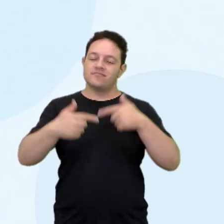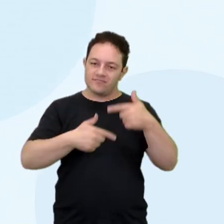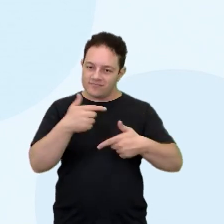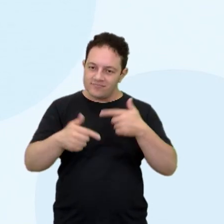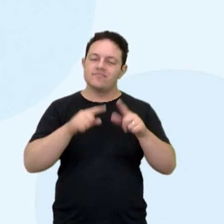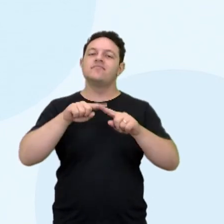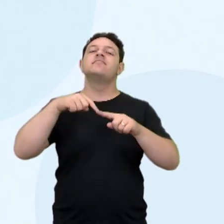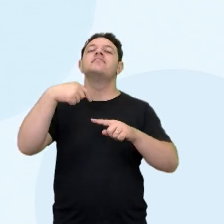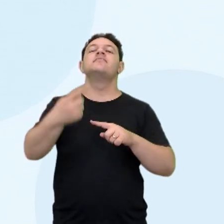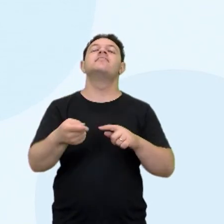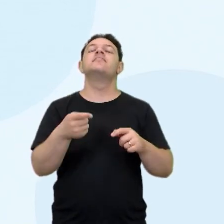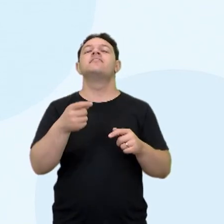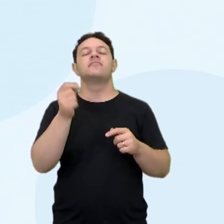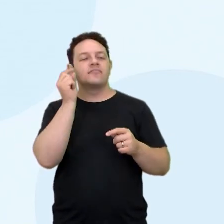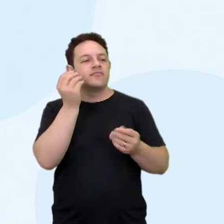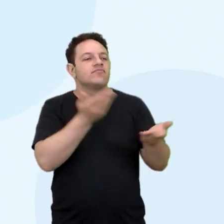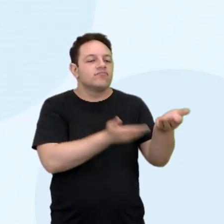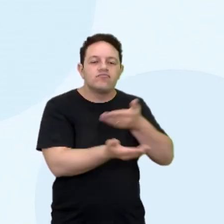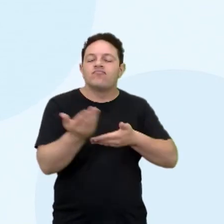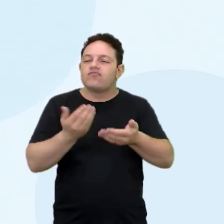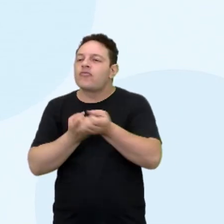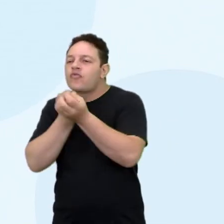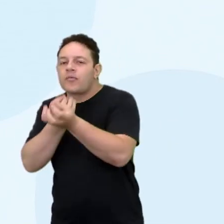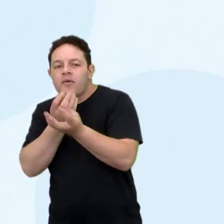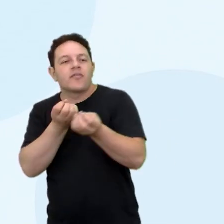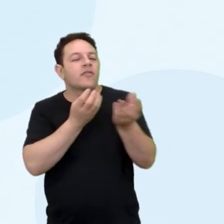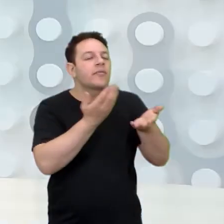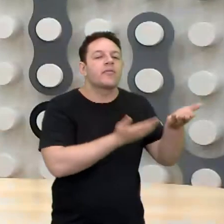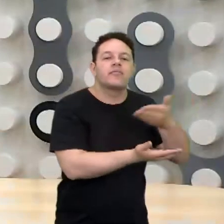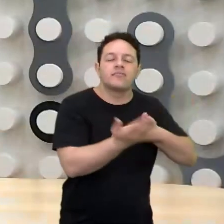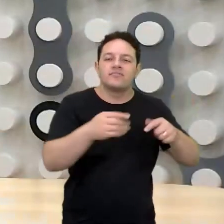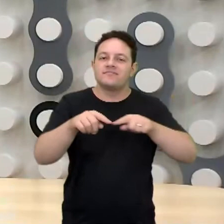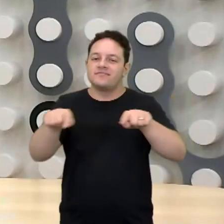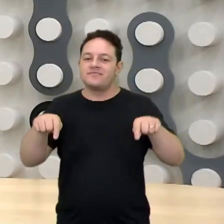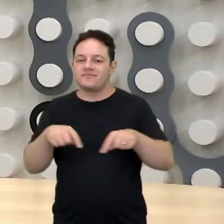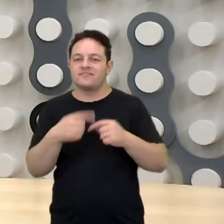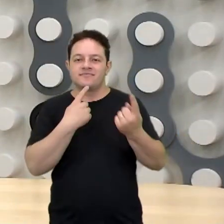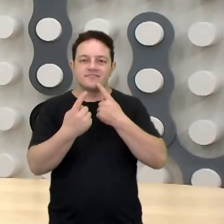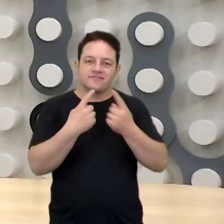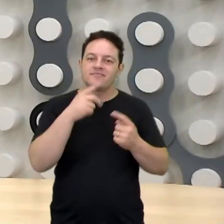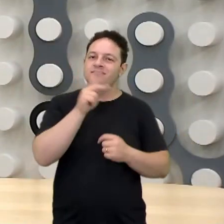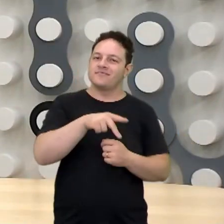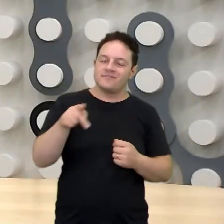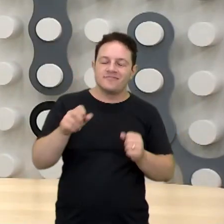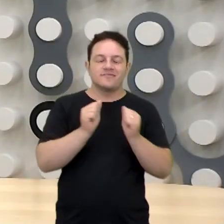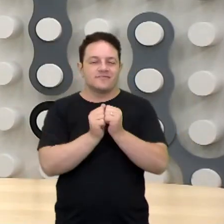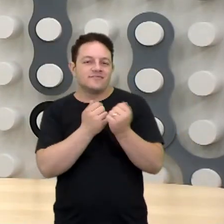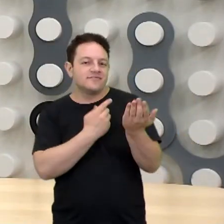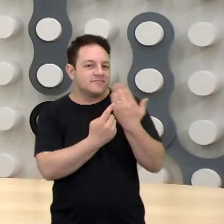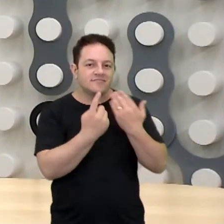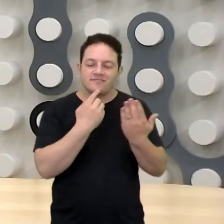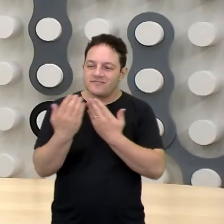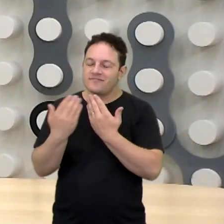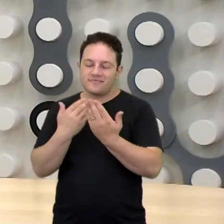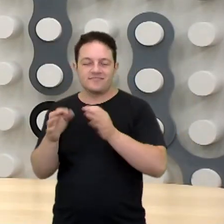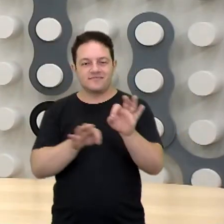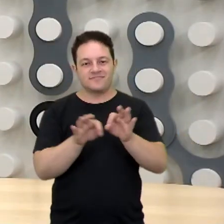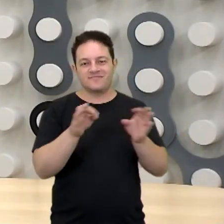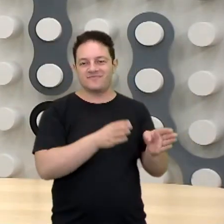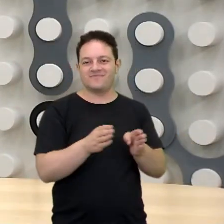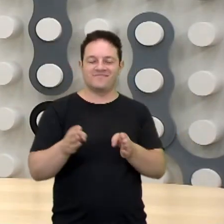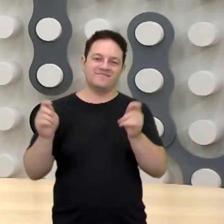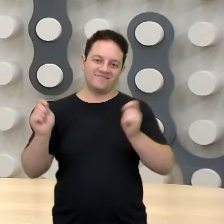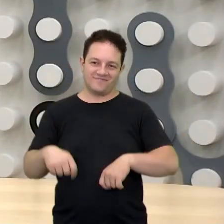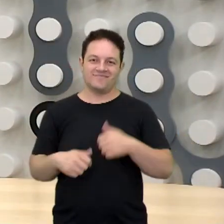depois fazendo, né, trocas de informações na sala de aula aí junto com o professor vai estar organizando para vocês aí